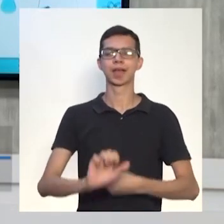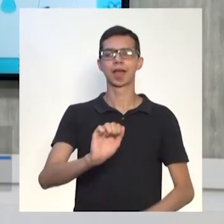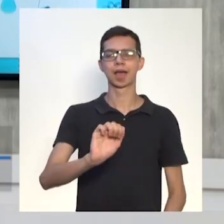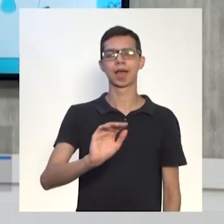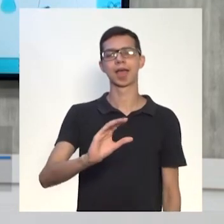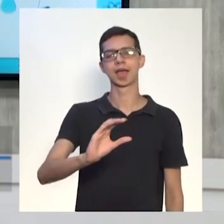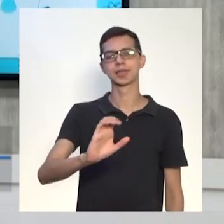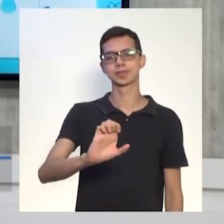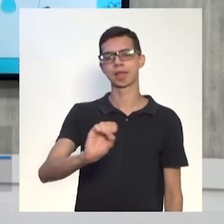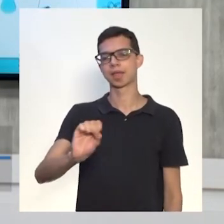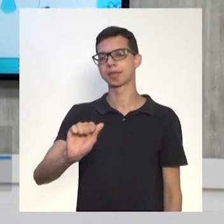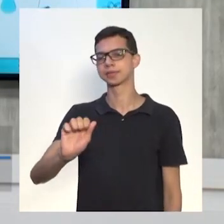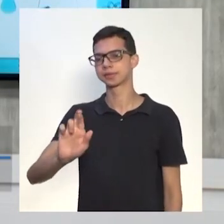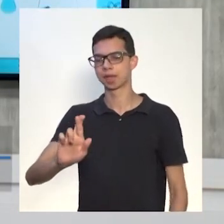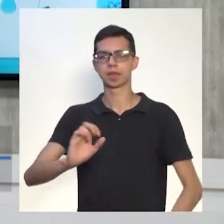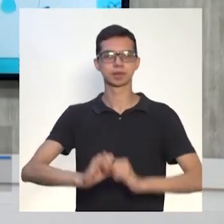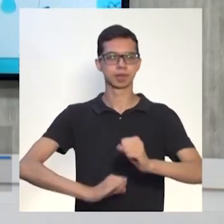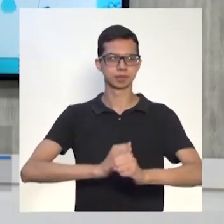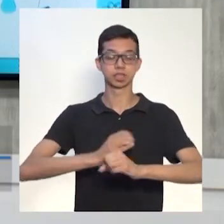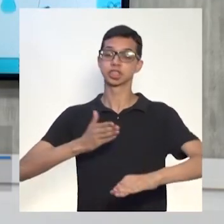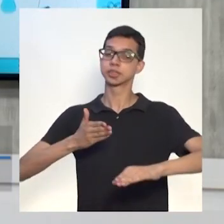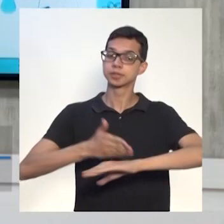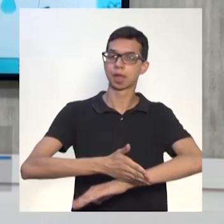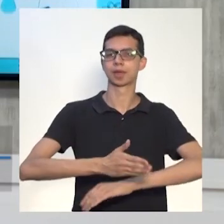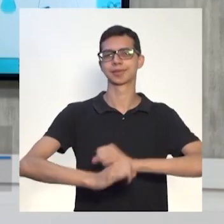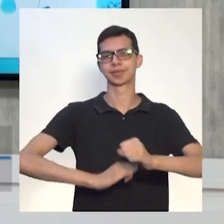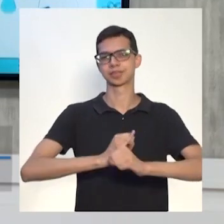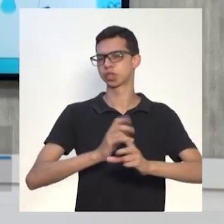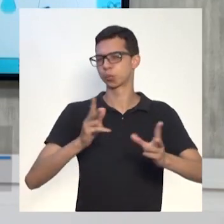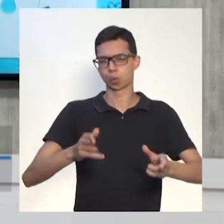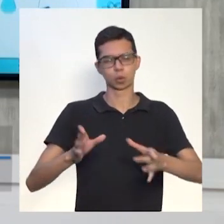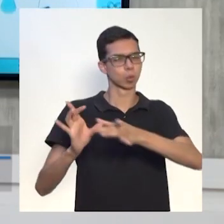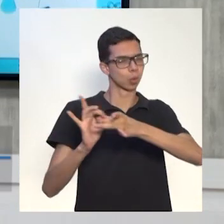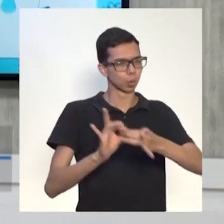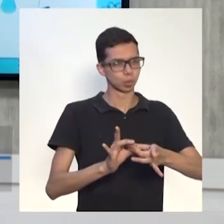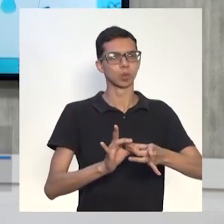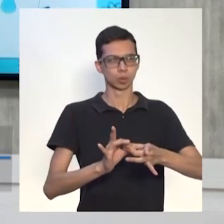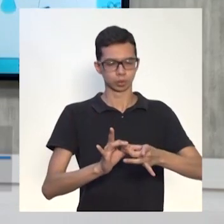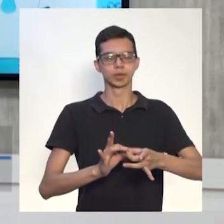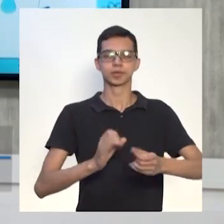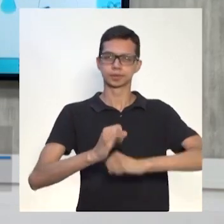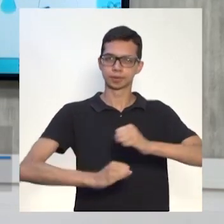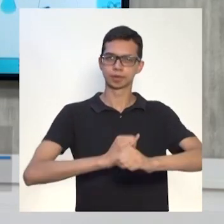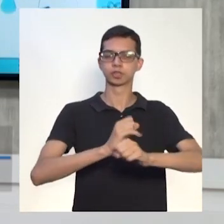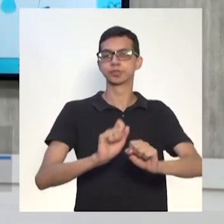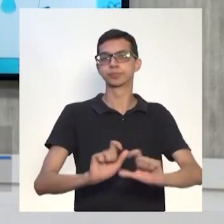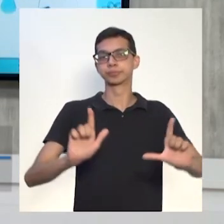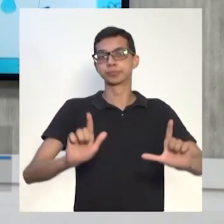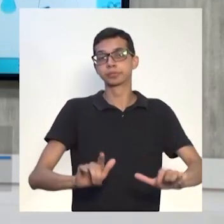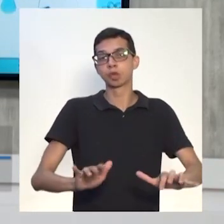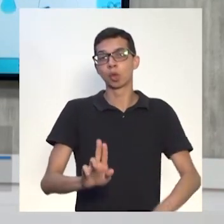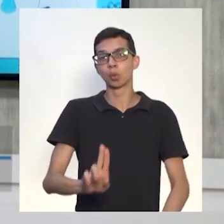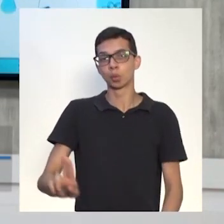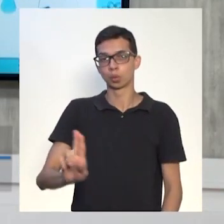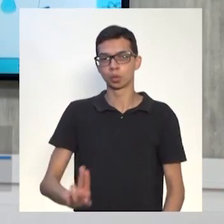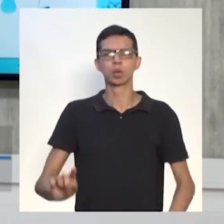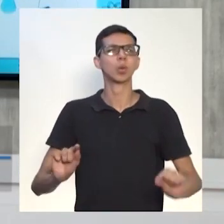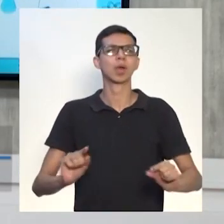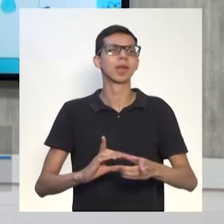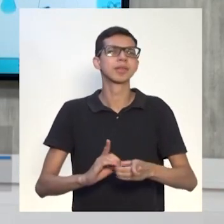Ou seja, eu preciso democratizar. O que é democracia? Democratia. É aquilo que é